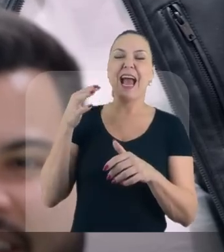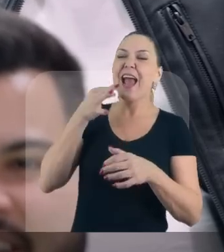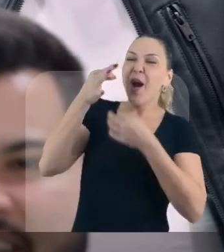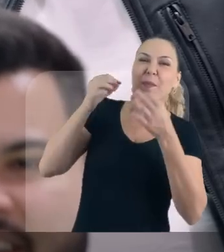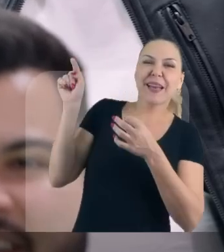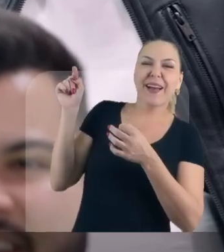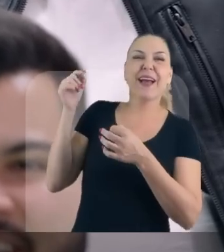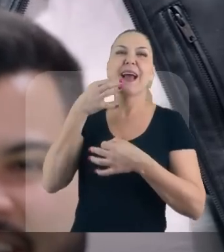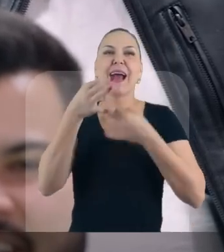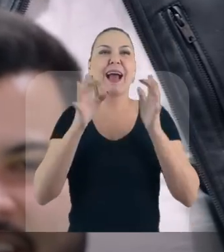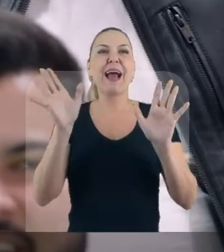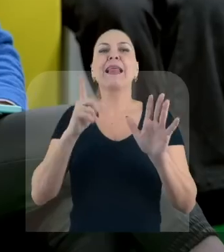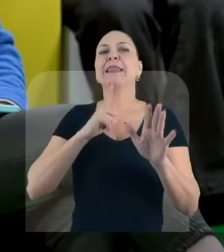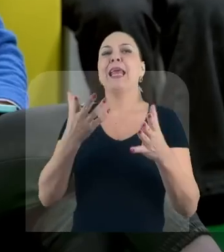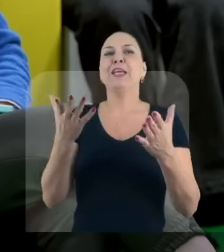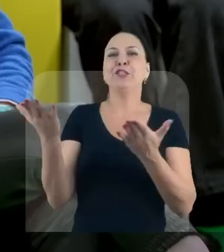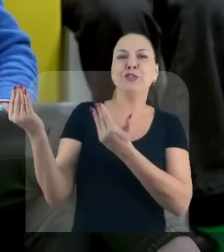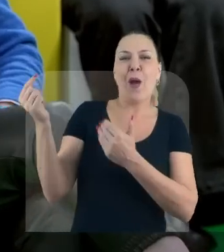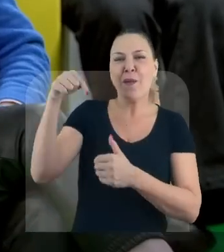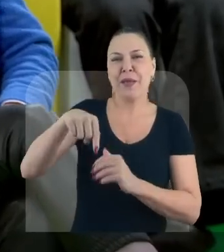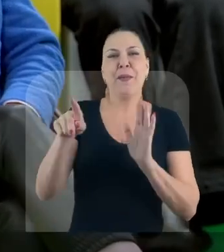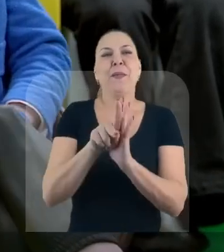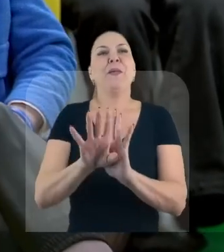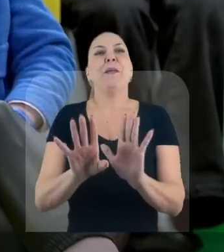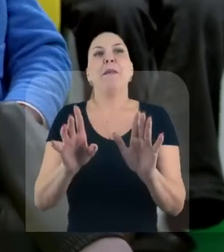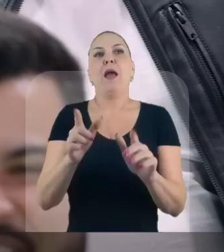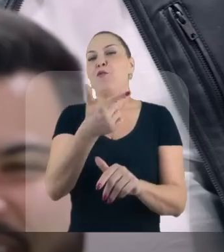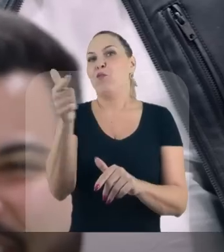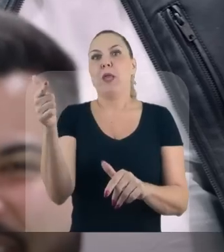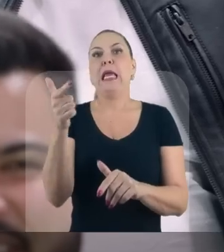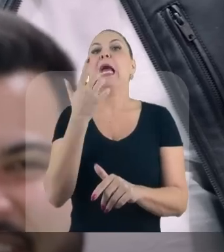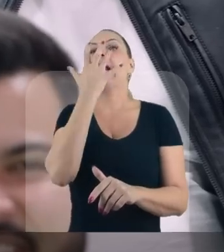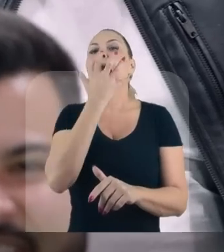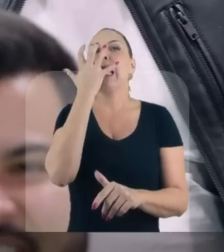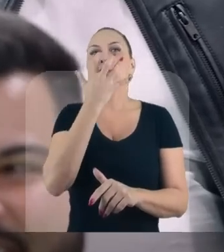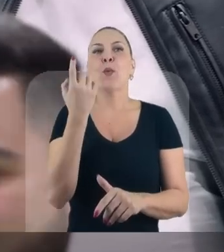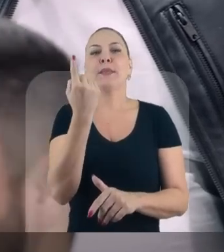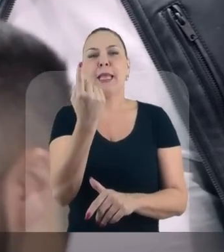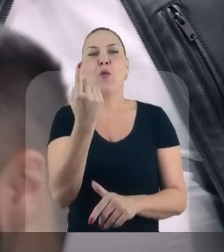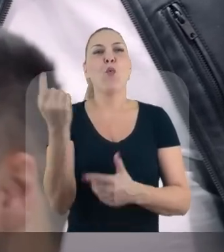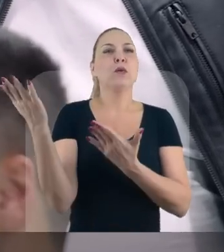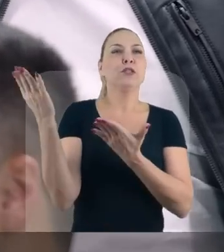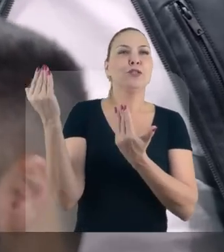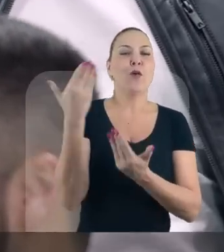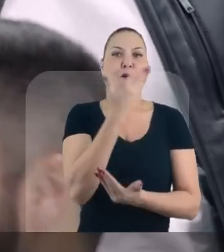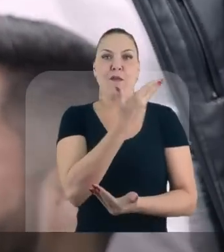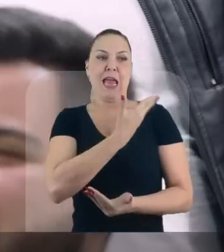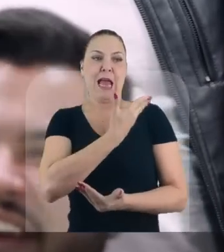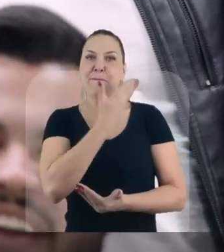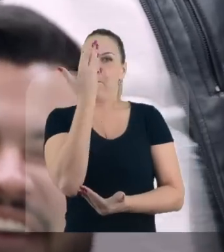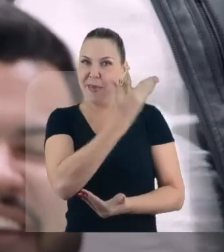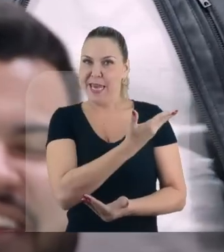É o seu visita aqui. É um Aqui tem transjovem. muito jovem, viu, tenente? Mas nenhum deles é cantor. Então eu quero que um jovem, amigo